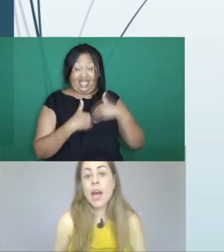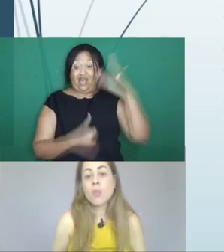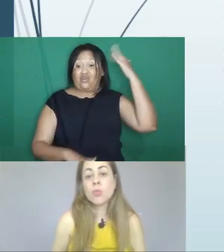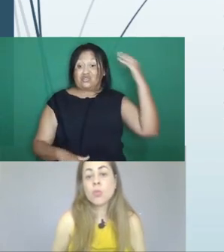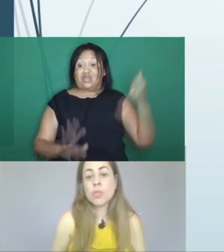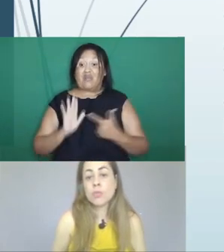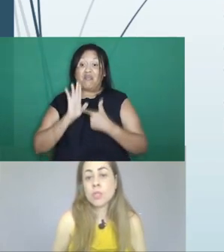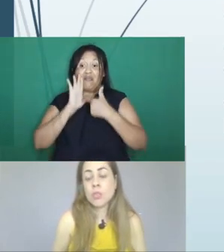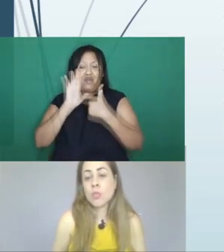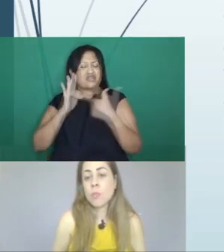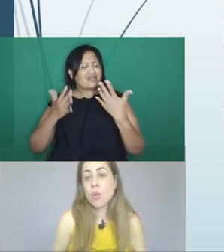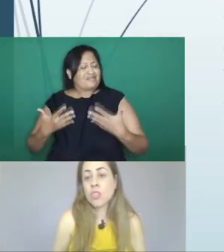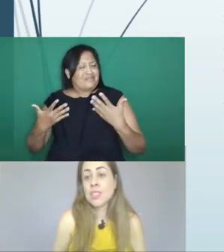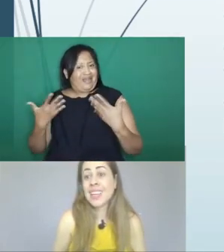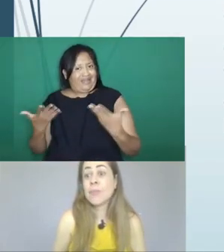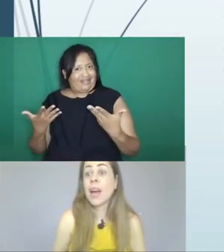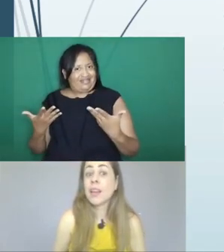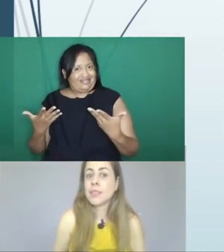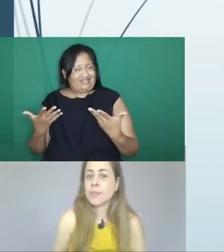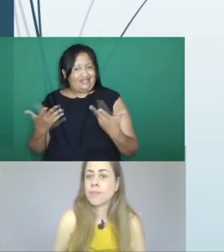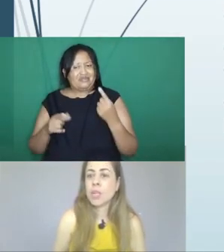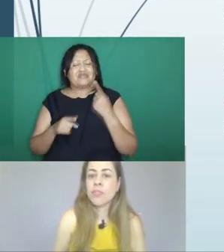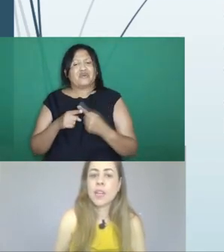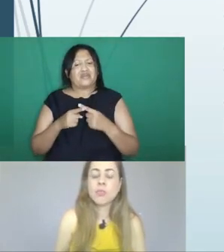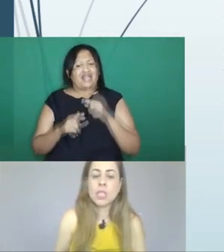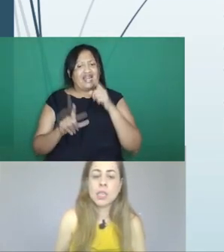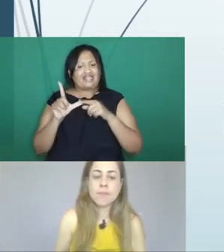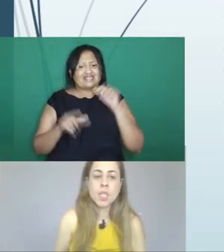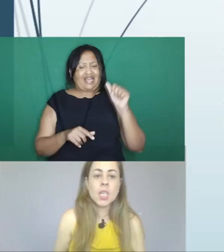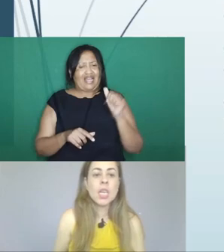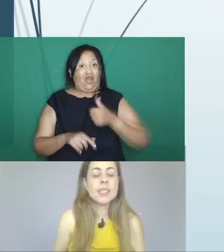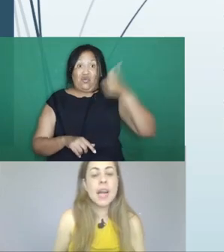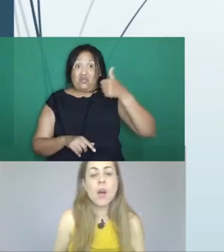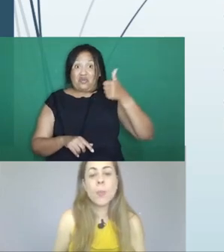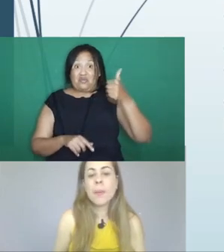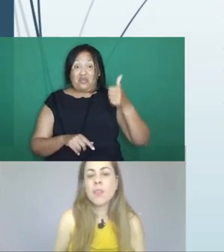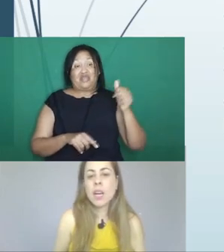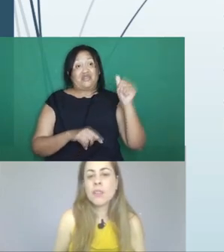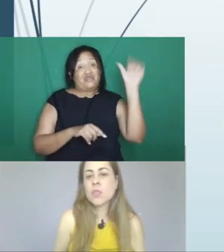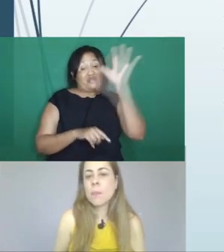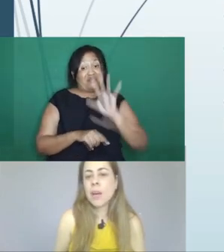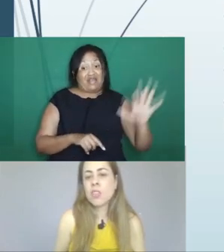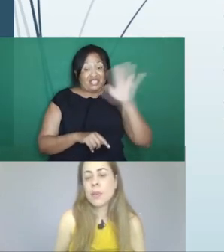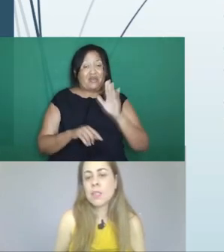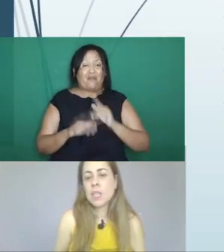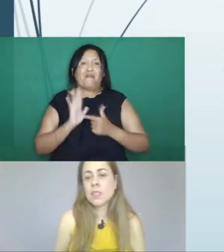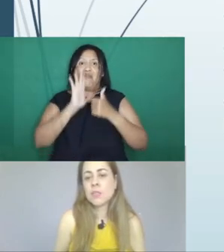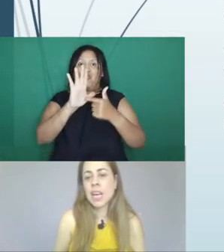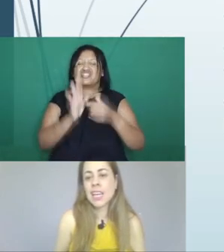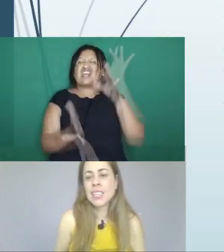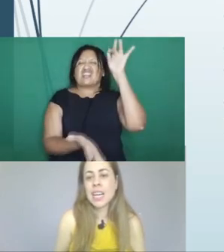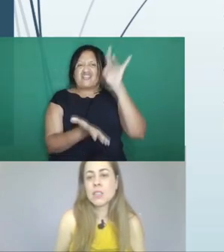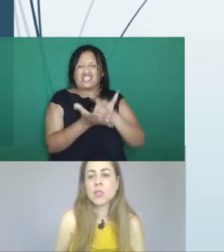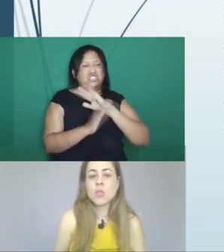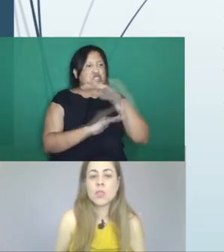A autora do texto mostra-se animada pelo fato de que letra A o primeiro gráfico ser mais representativo